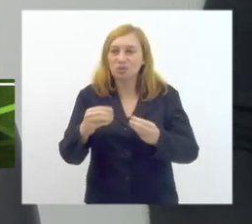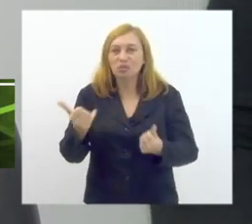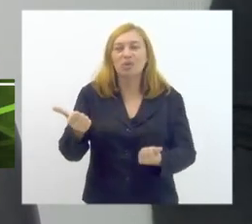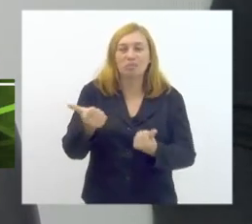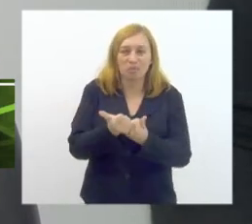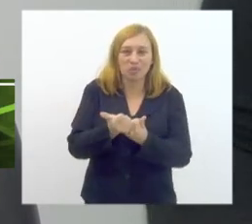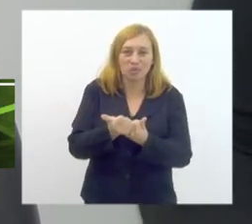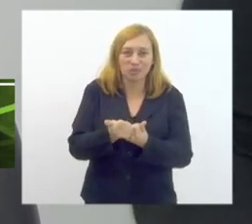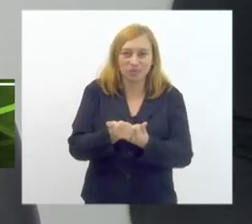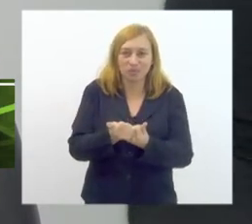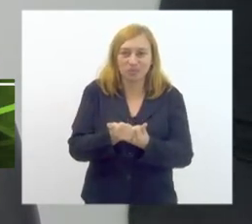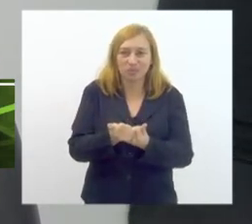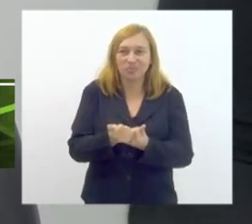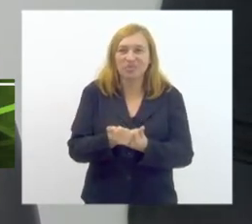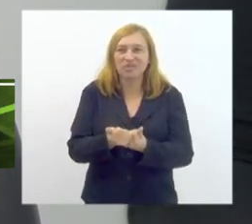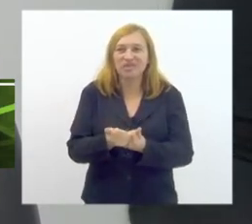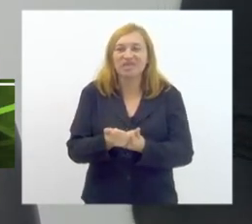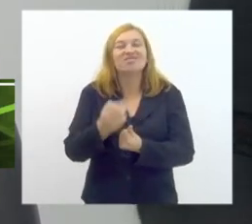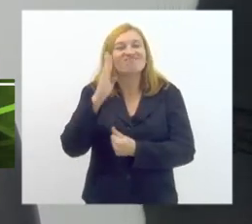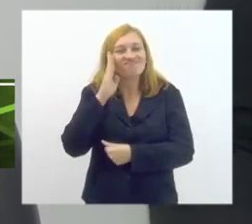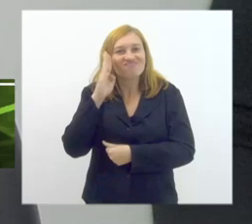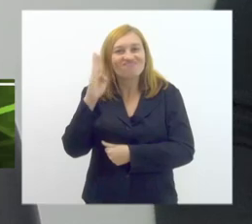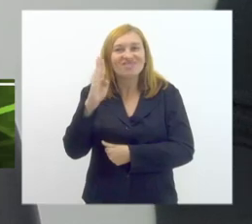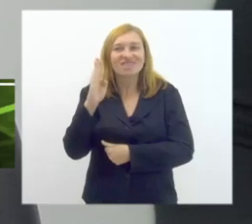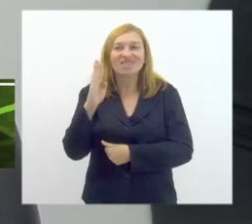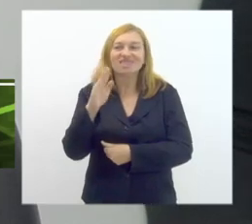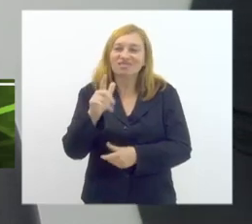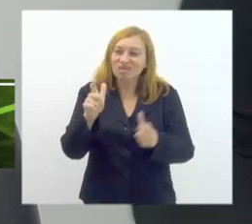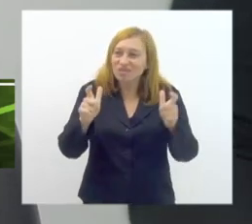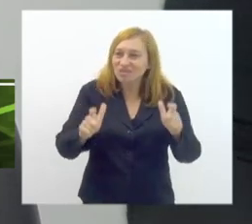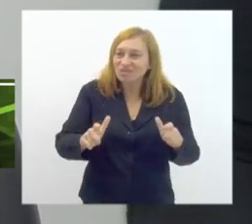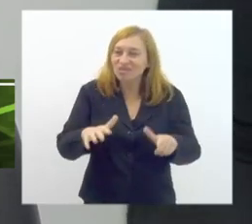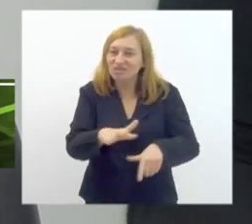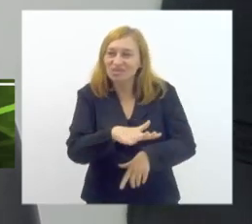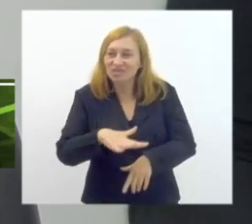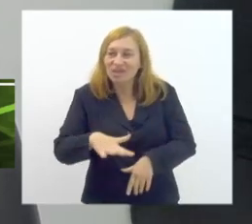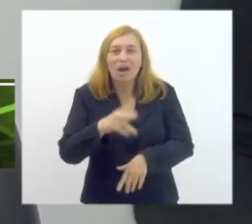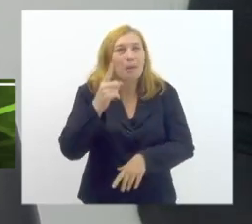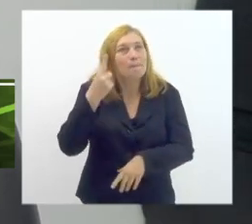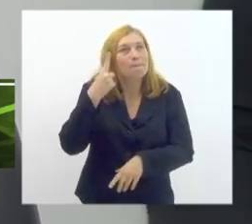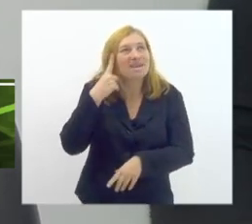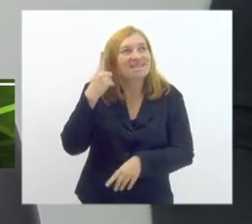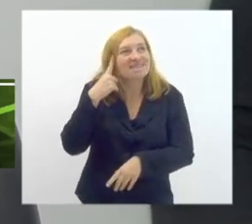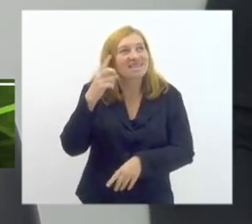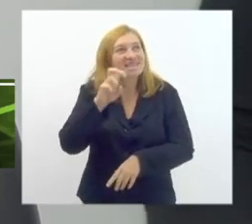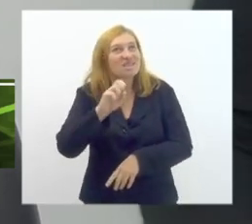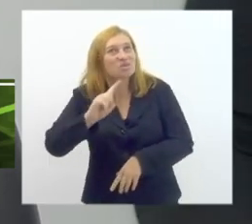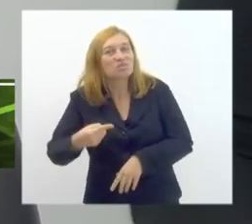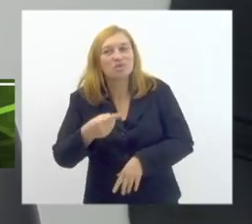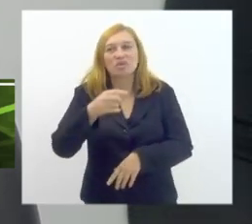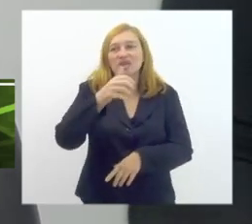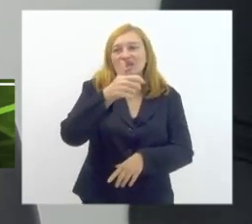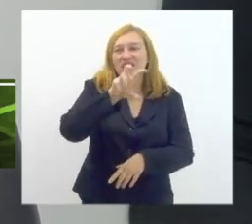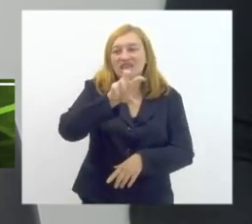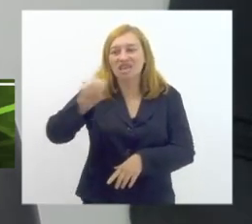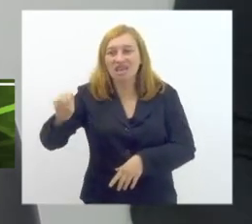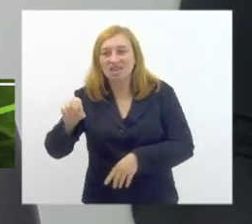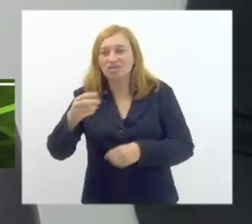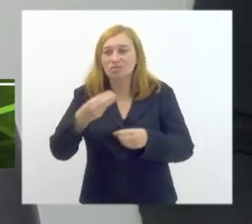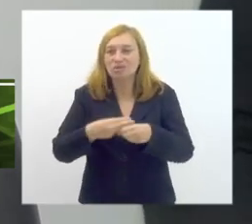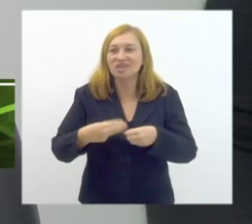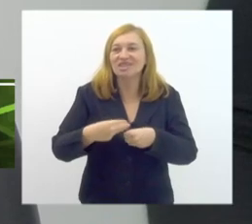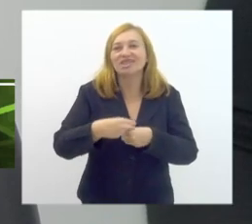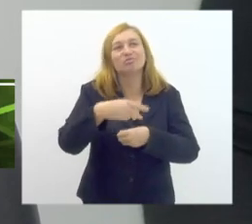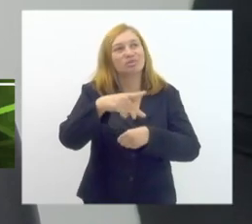arcabouço e que fala fundamentalmente na regionalização, pensando nos 5.500 municípios deste